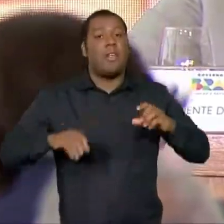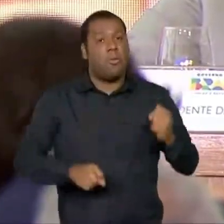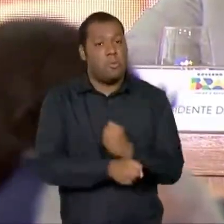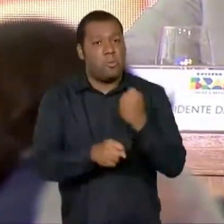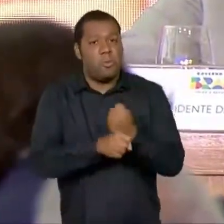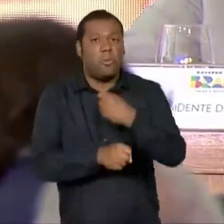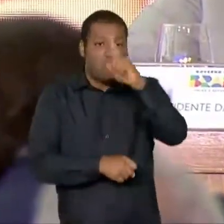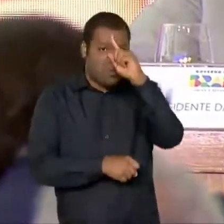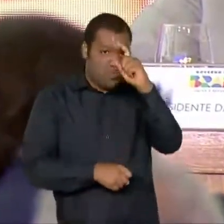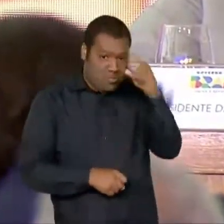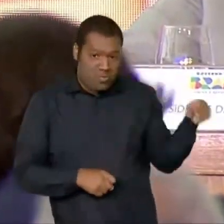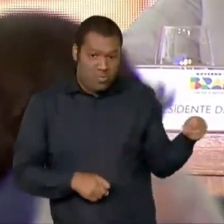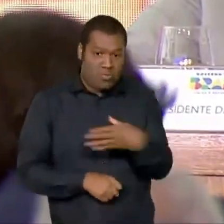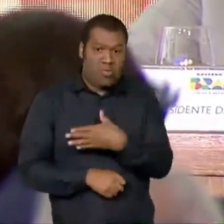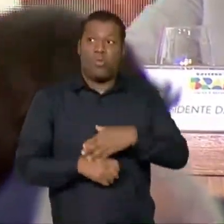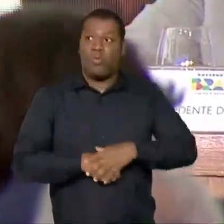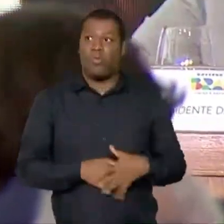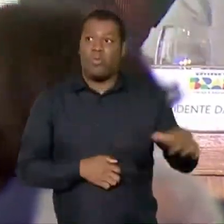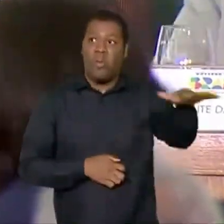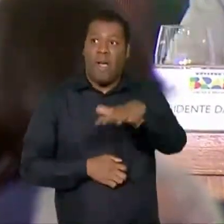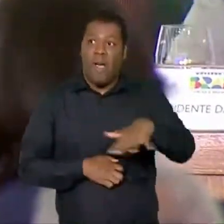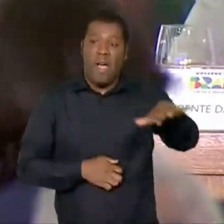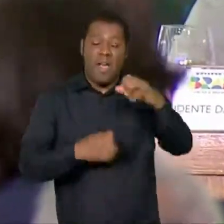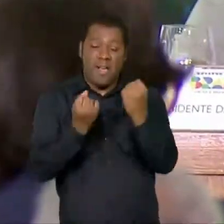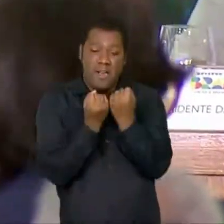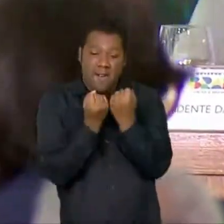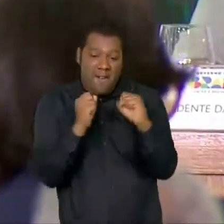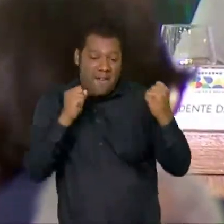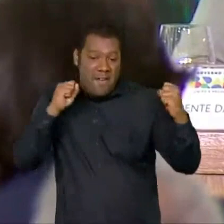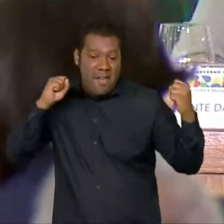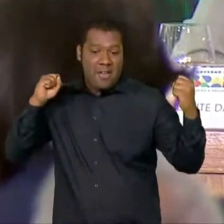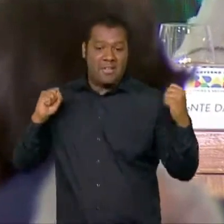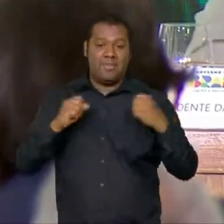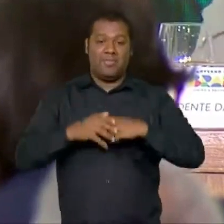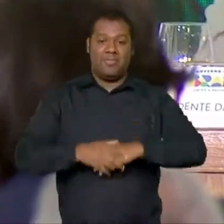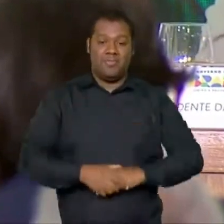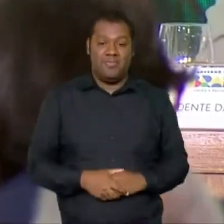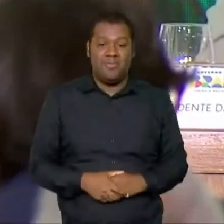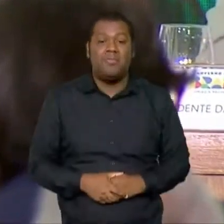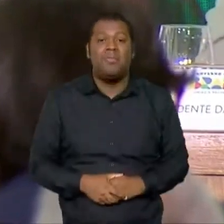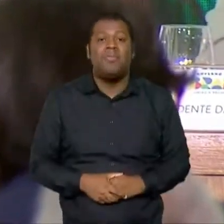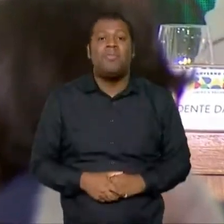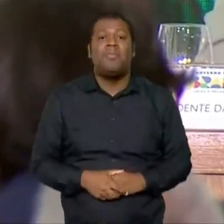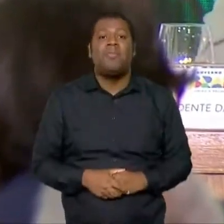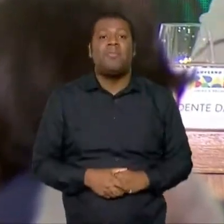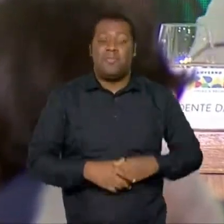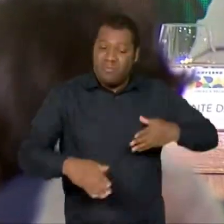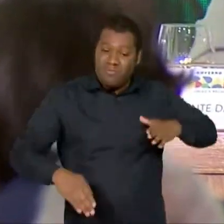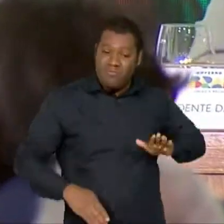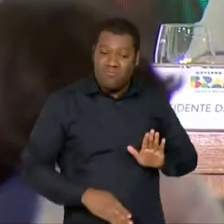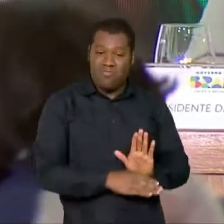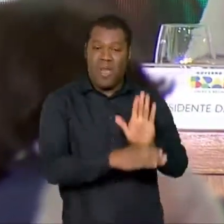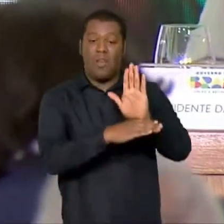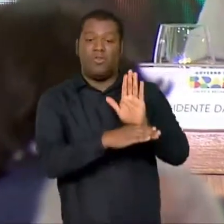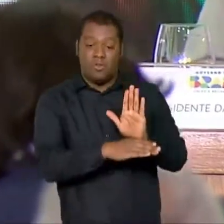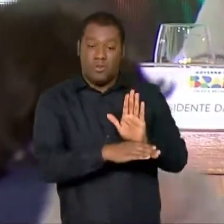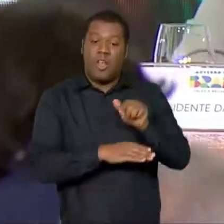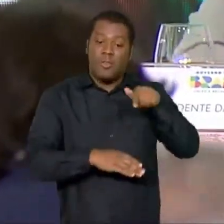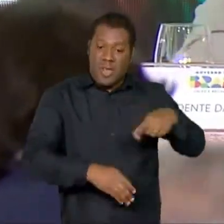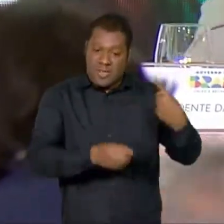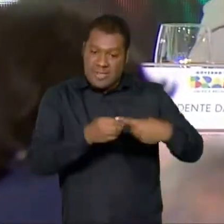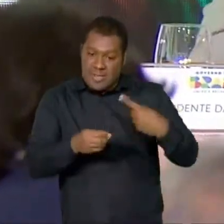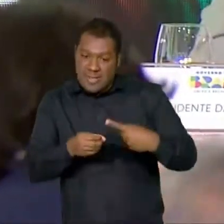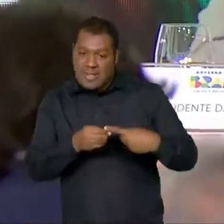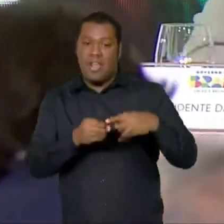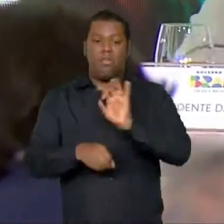áreas eles vão com certeza impactar de forma né no desenvolvimento urbano de cada